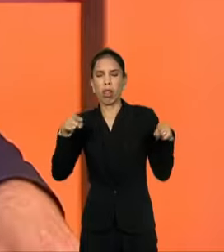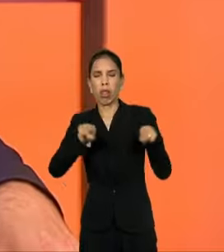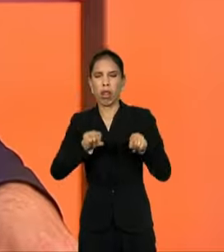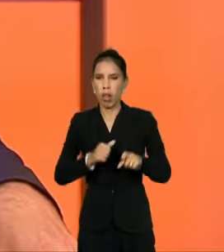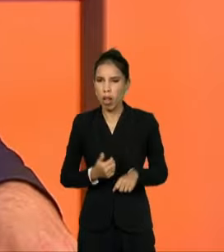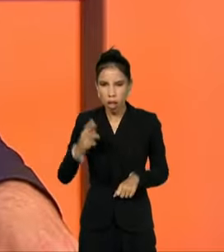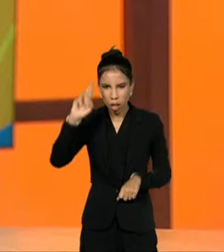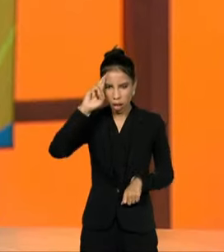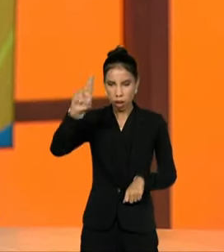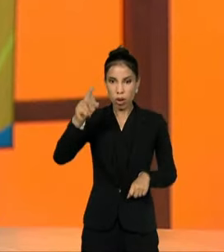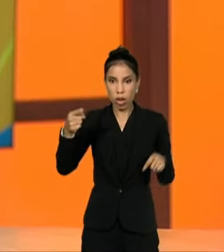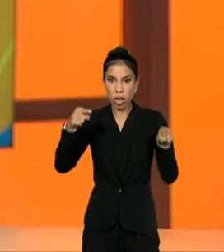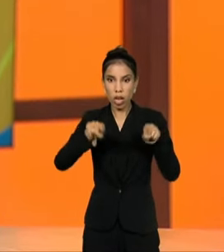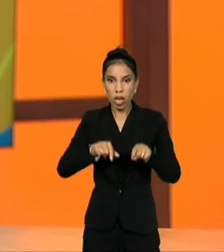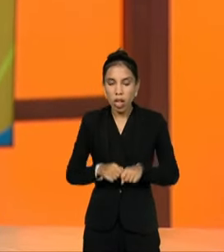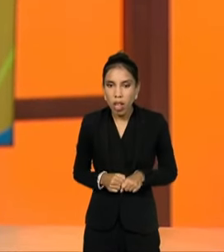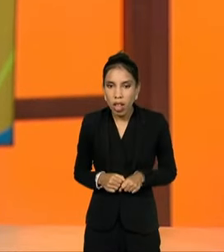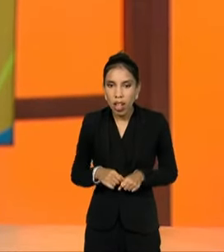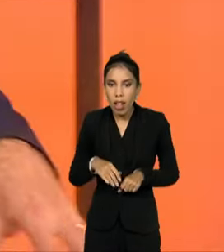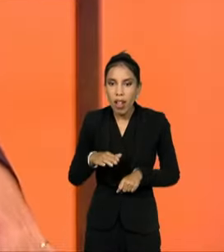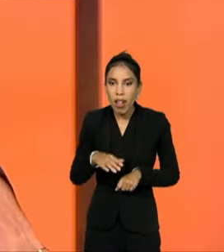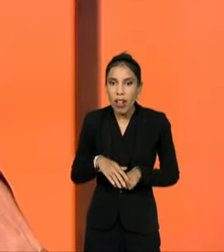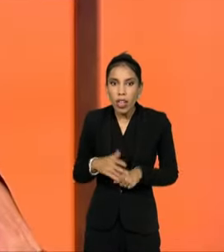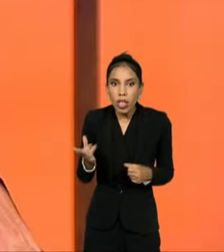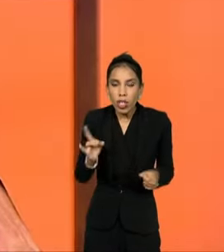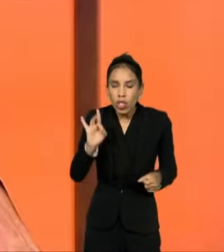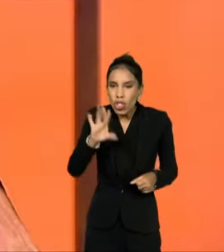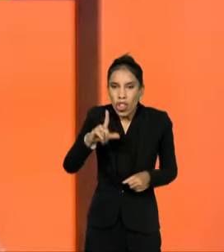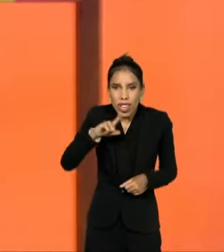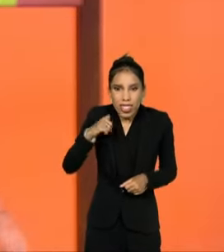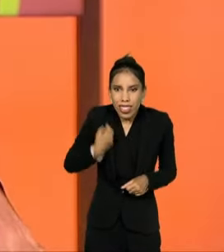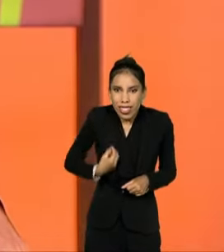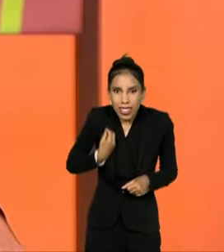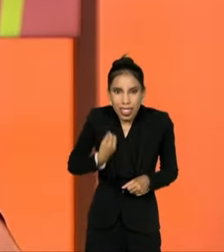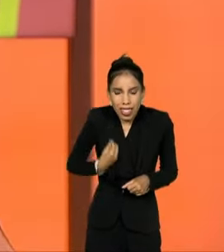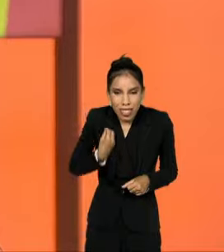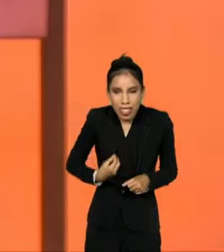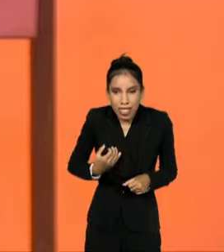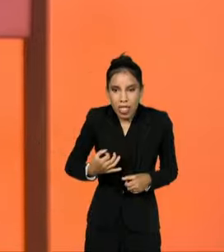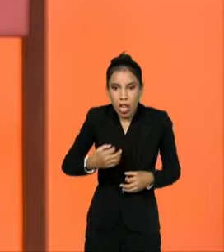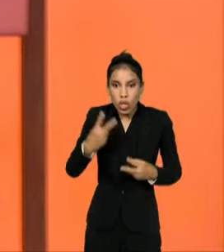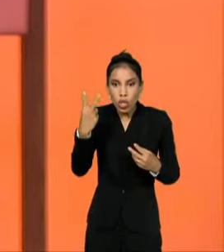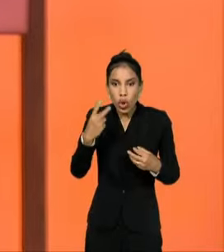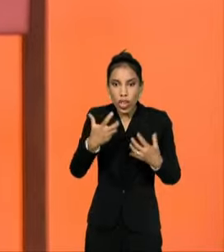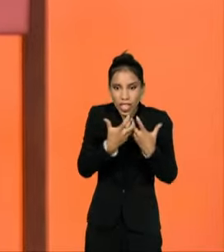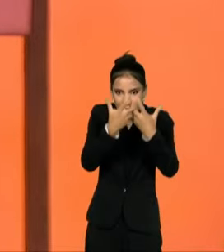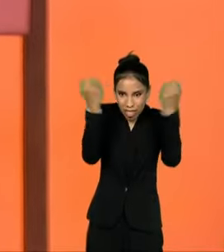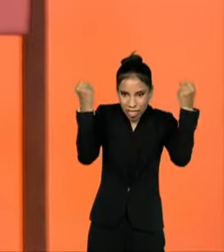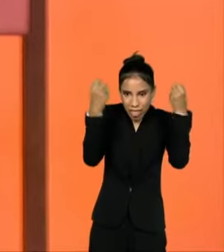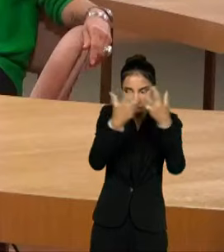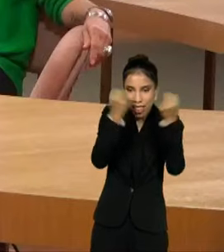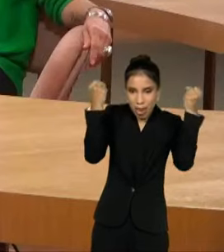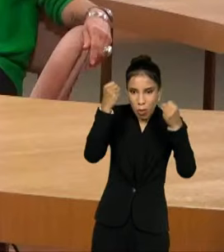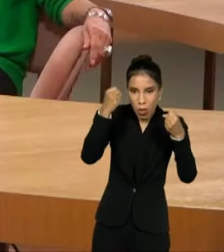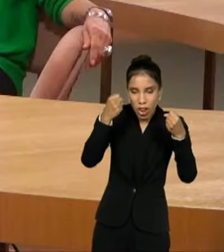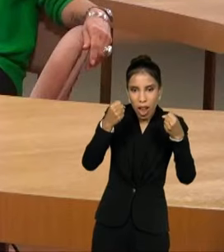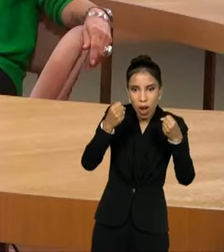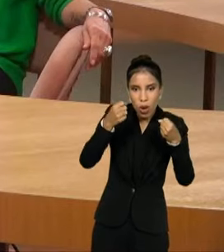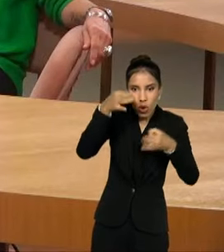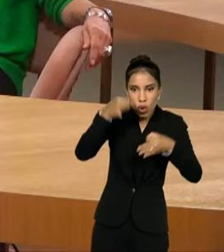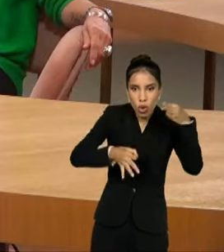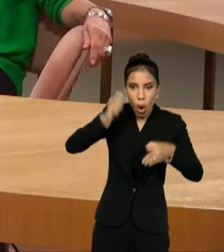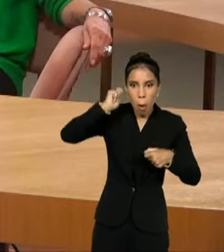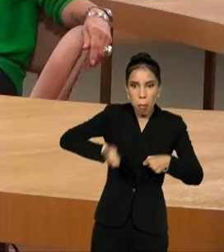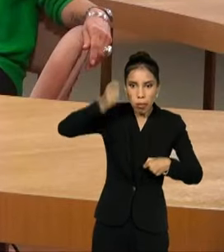seguinte, ó, não é Estado paralelo, é Estado leiloado. Só tem um Estado, não tem dois tribunais de conta. Não, né? Não tem dois